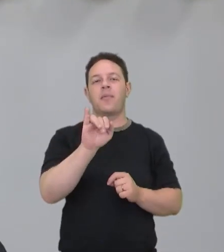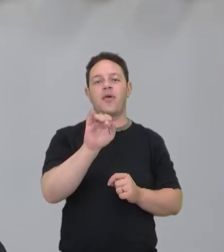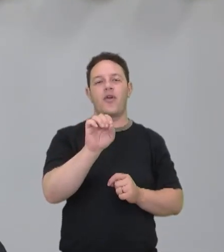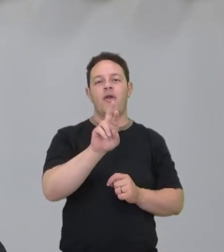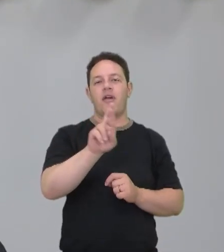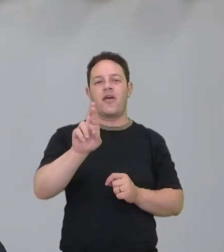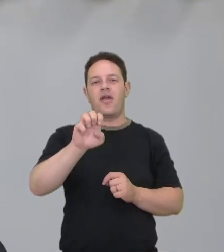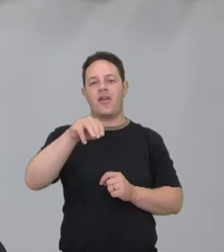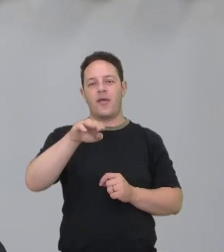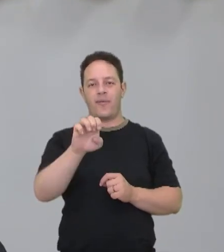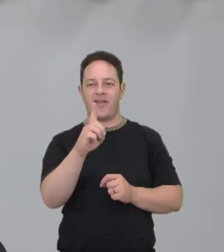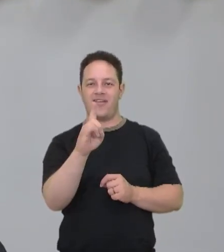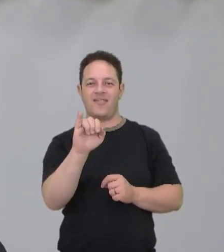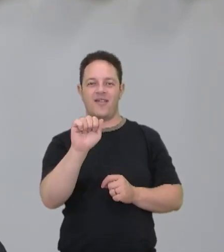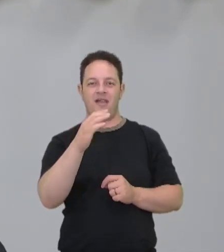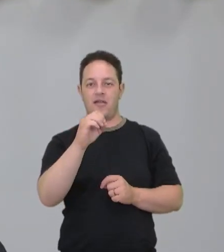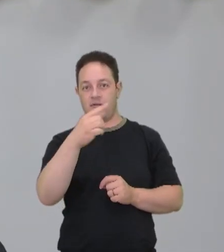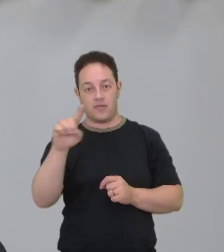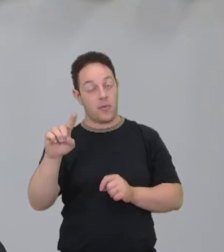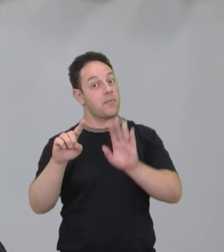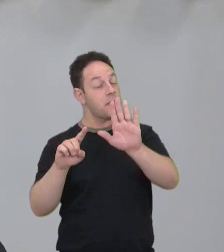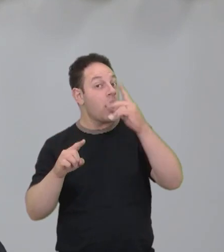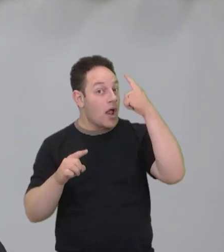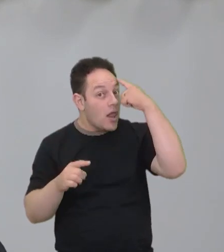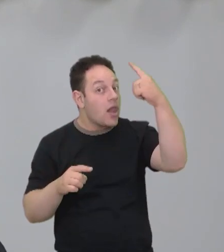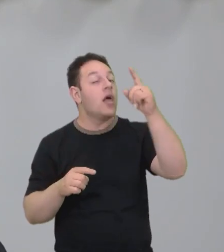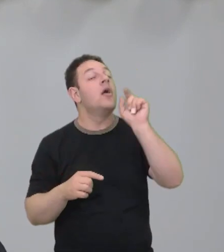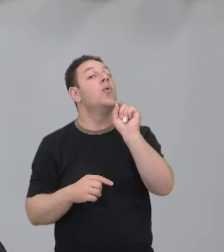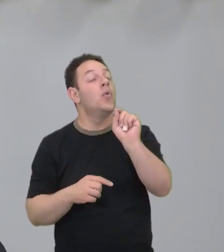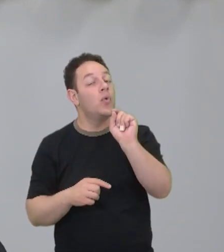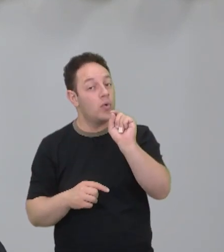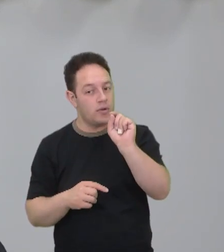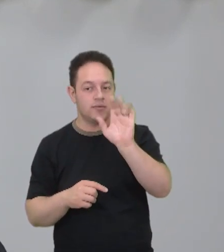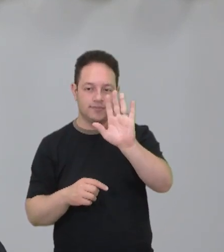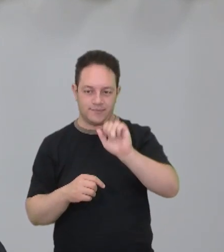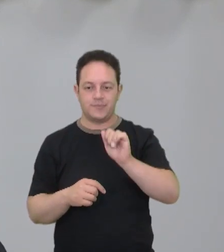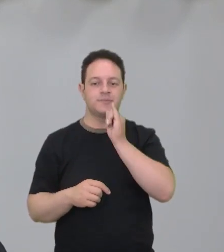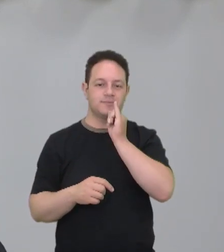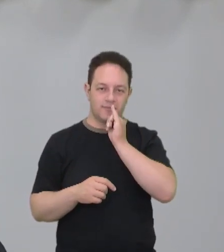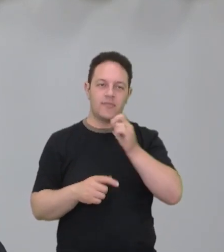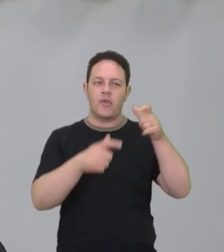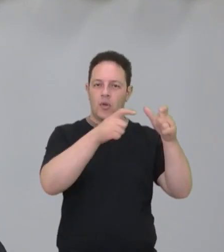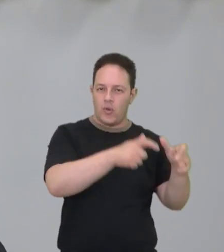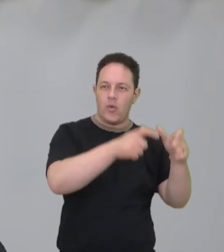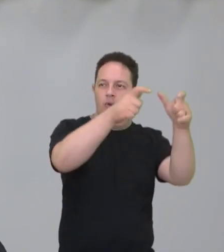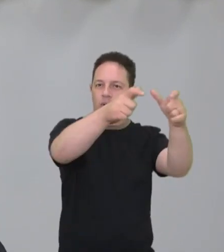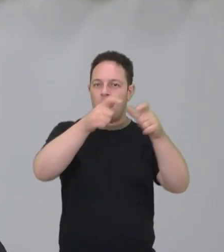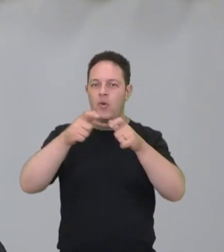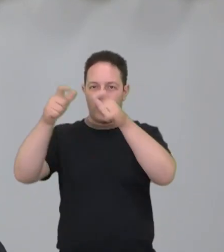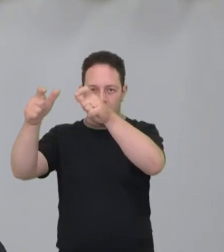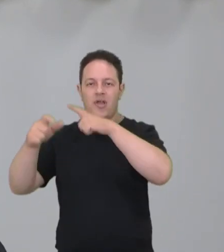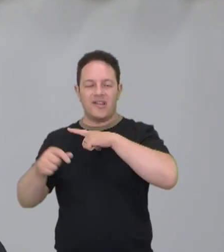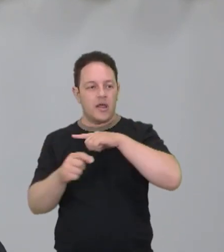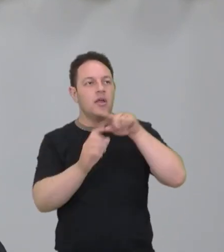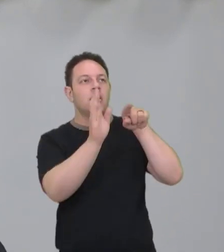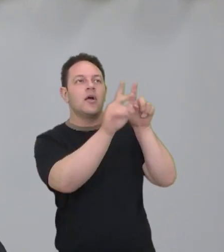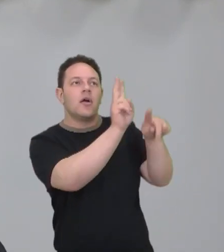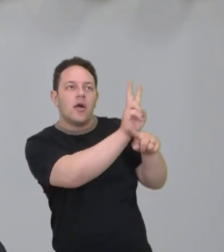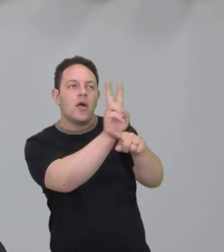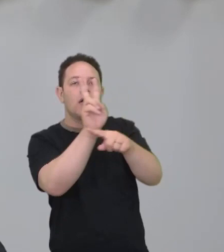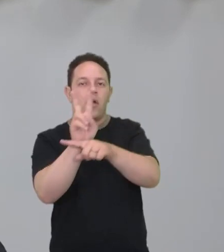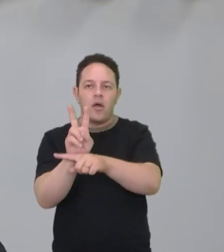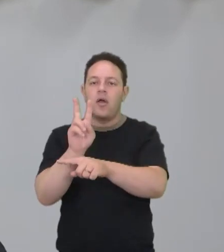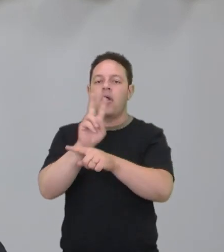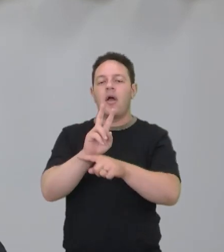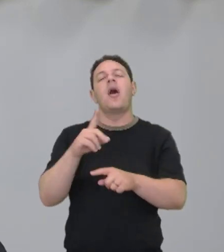É claro, né, gente, que a gente precisa lembrar uma coisa importante. Nessas unidades de conservação, a gente vai ter um fluxo